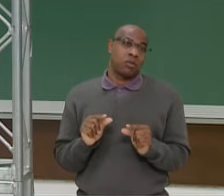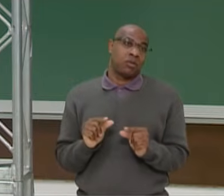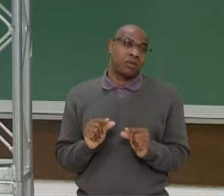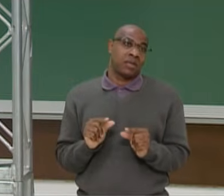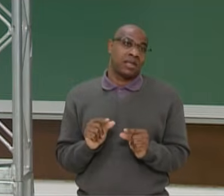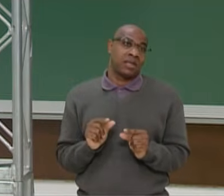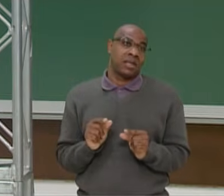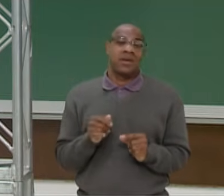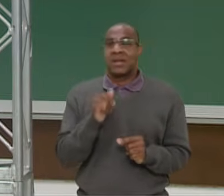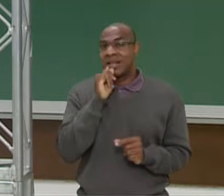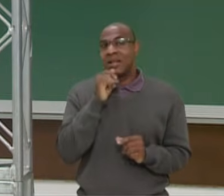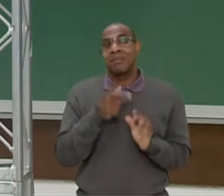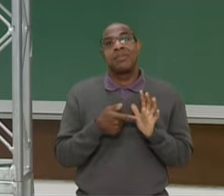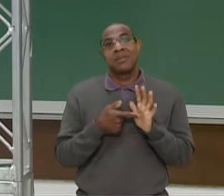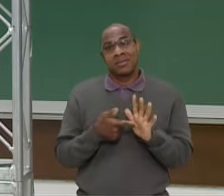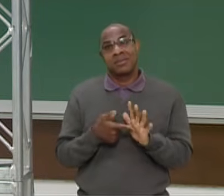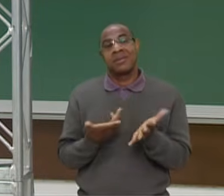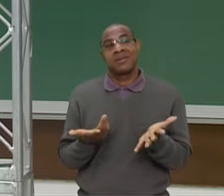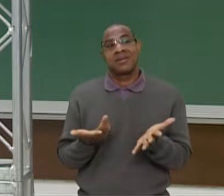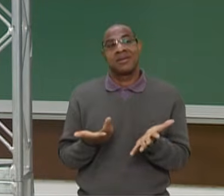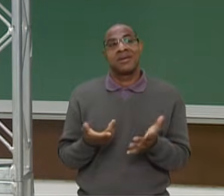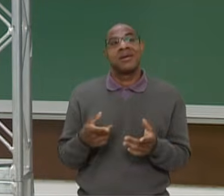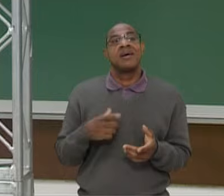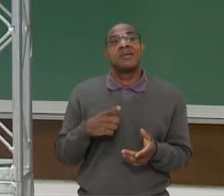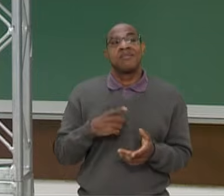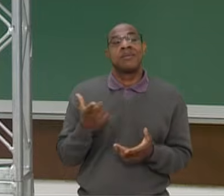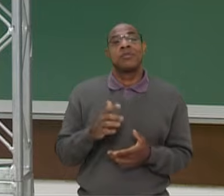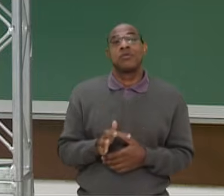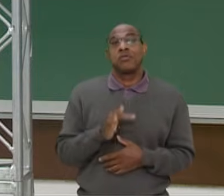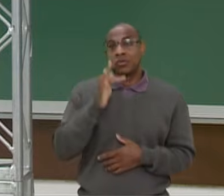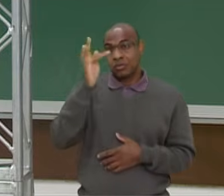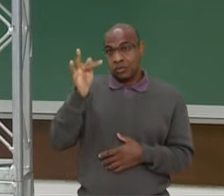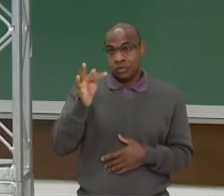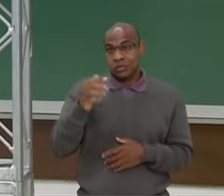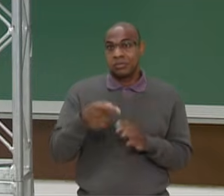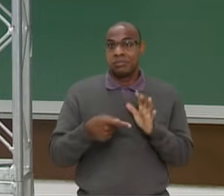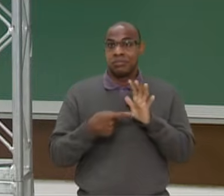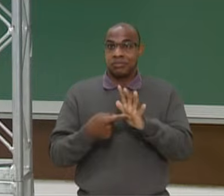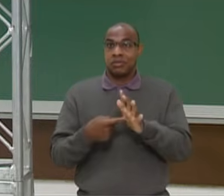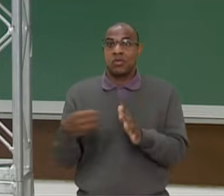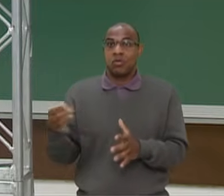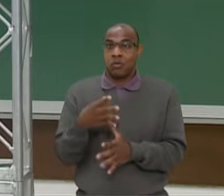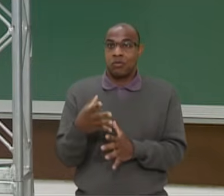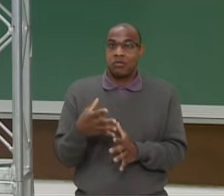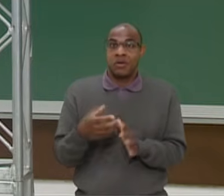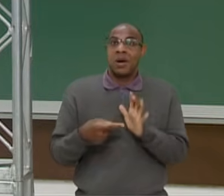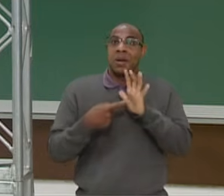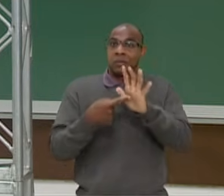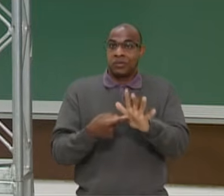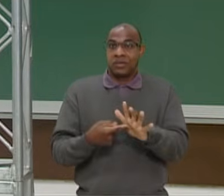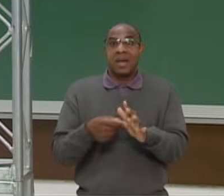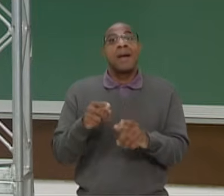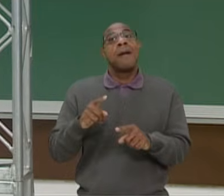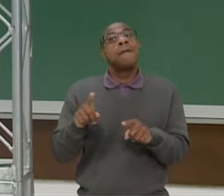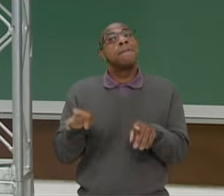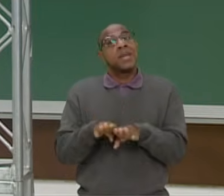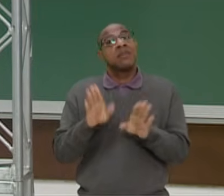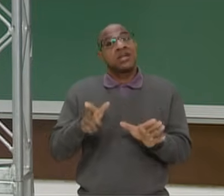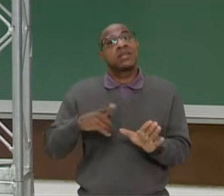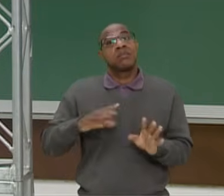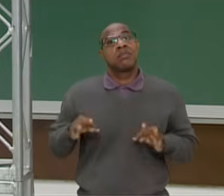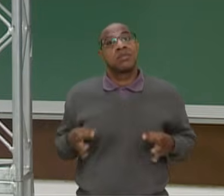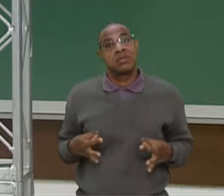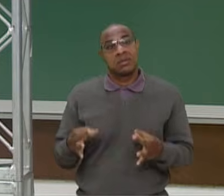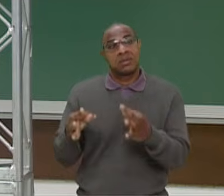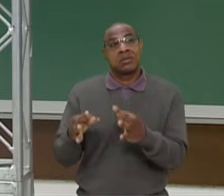né? De tipo, vamos lançar depois para comprar depois, né? Mesmo que a gente já tenha toda a tecnologia, a pessoa vai comprar um